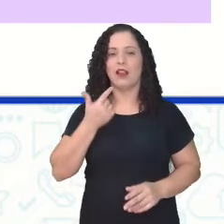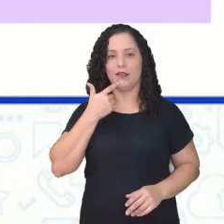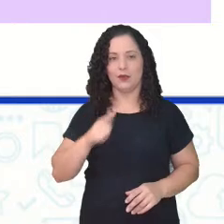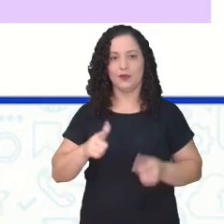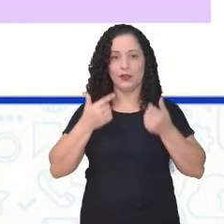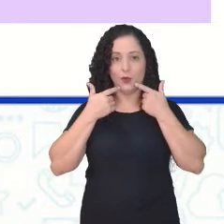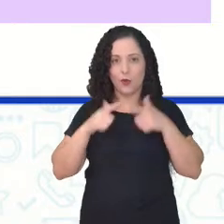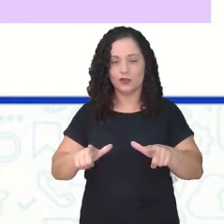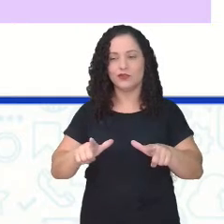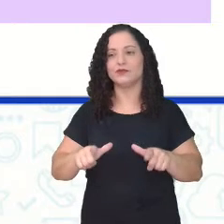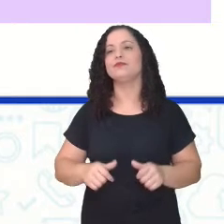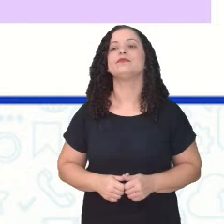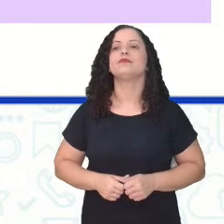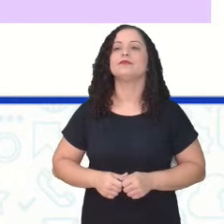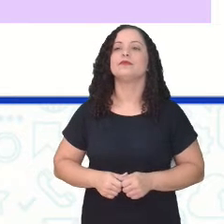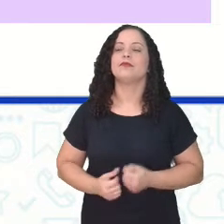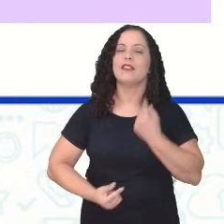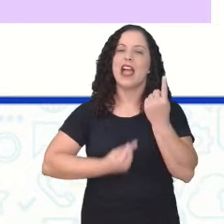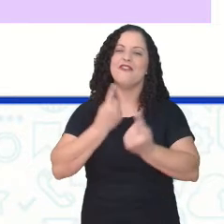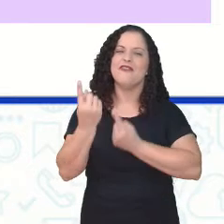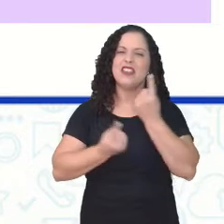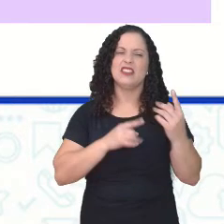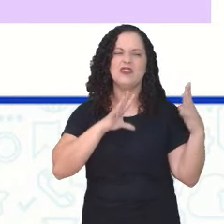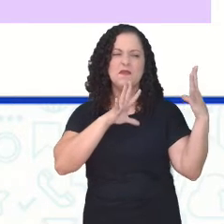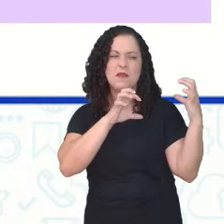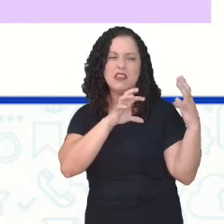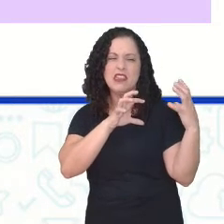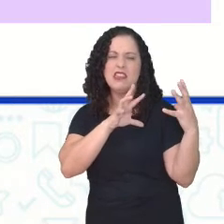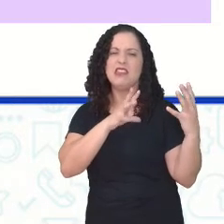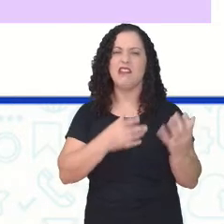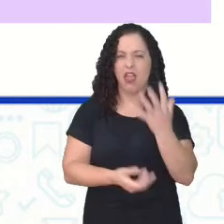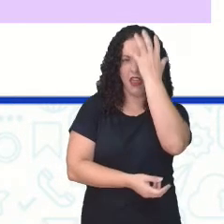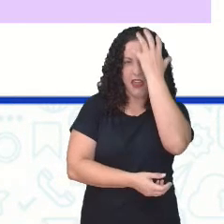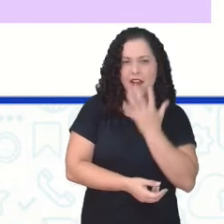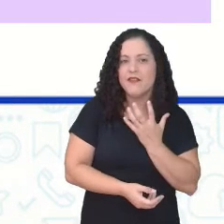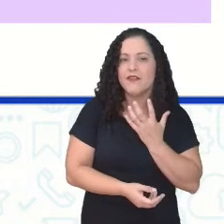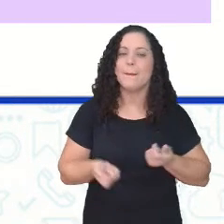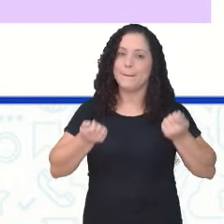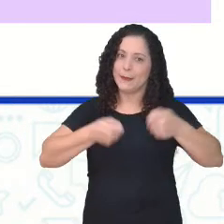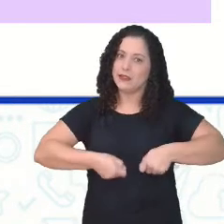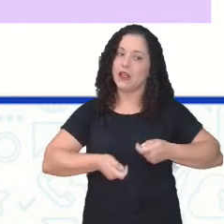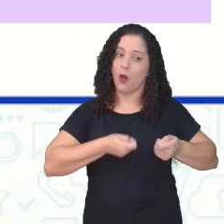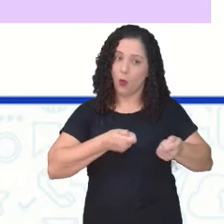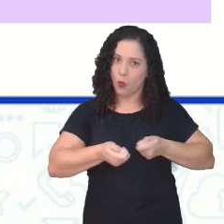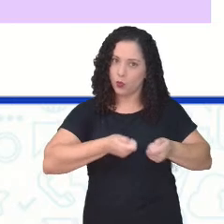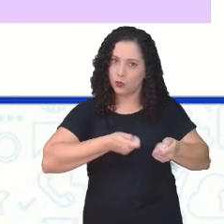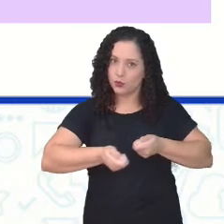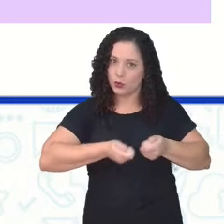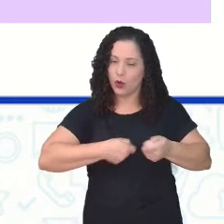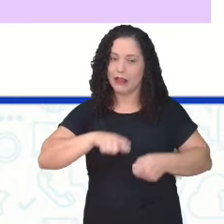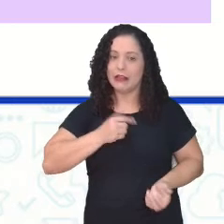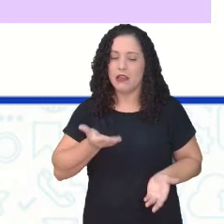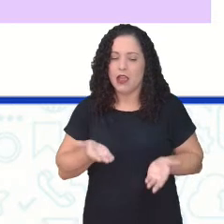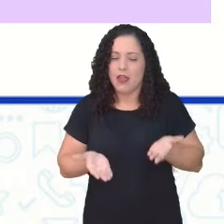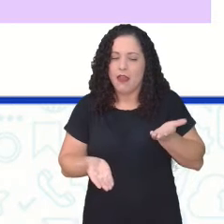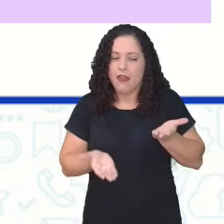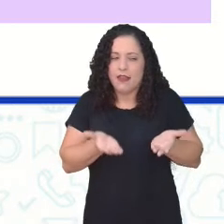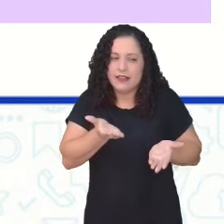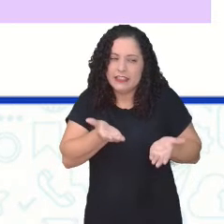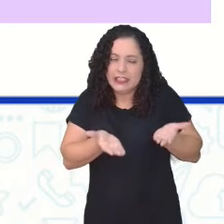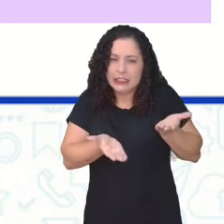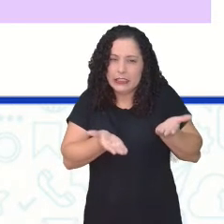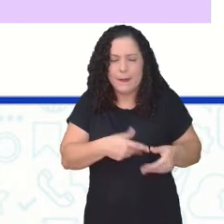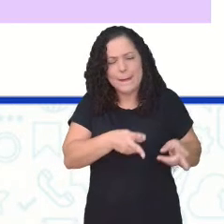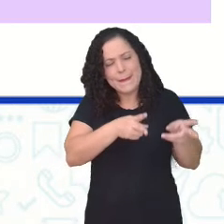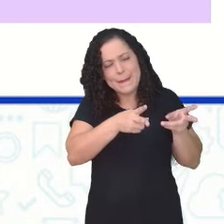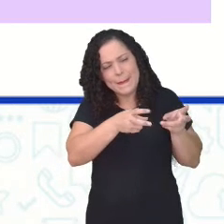cria inimizades, antipatias, aí a gente tem que dosar, não é? O equilíbrio, não é? Se a gente